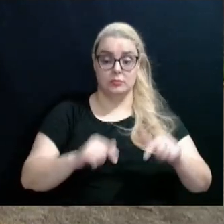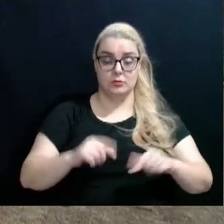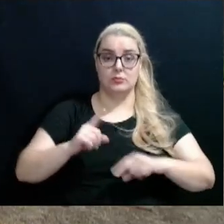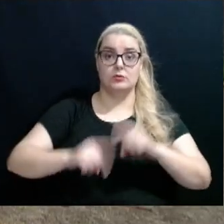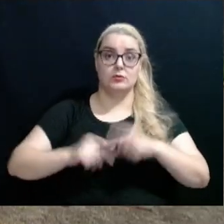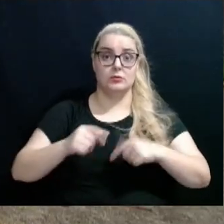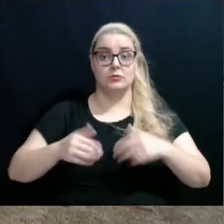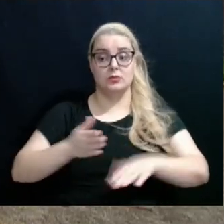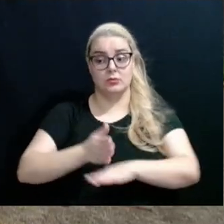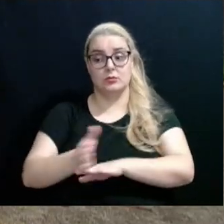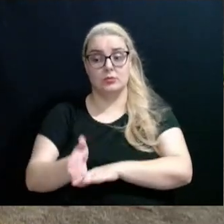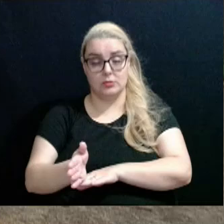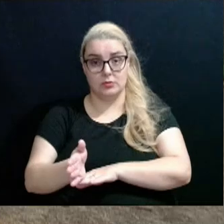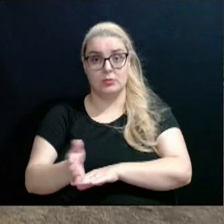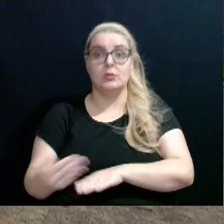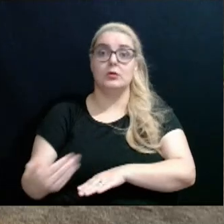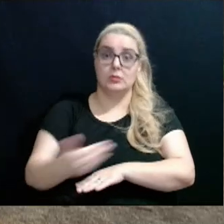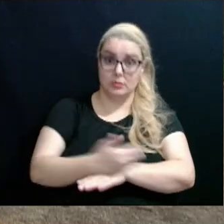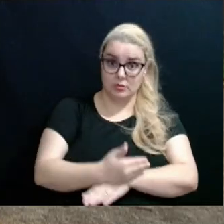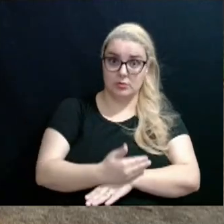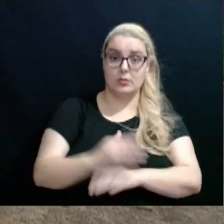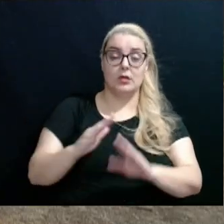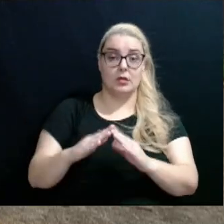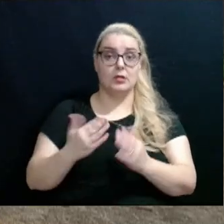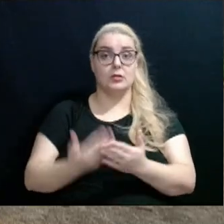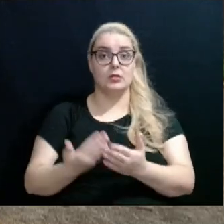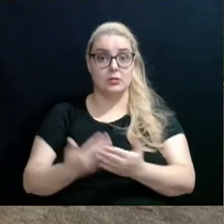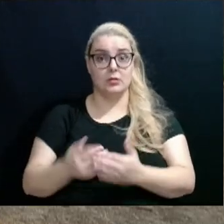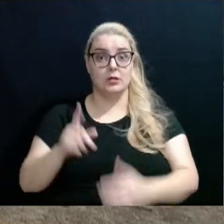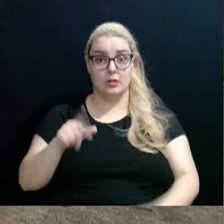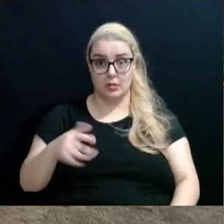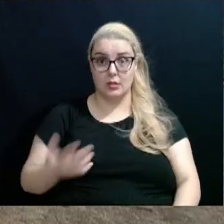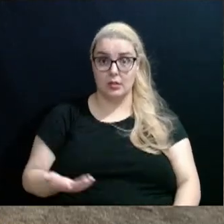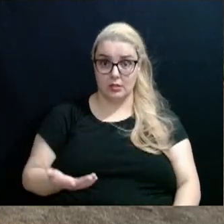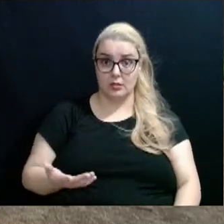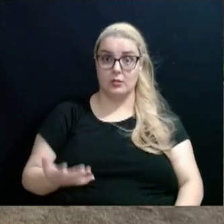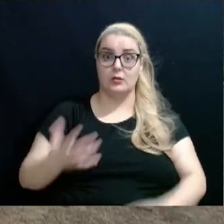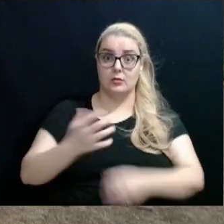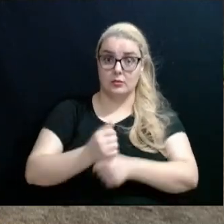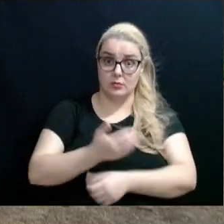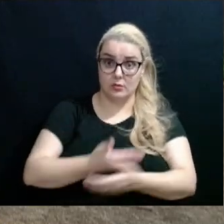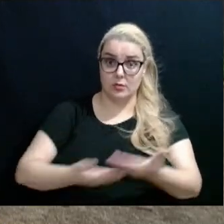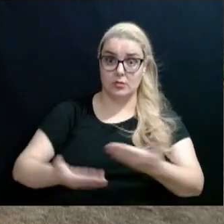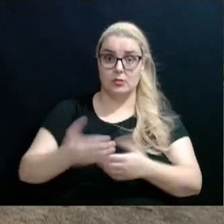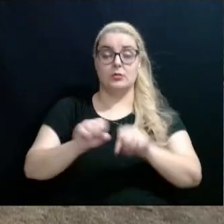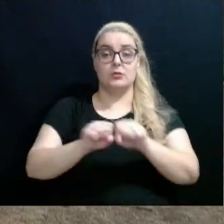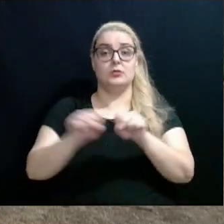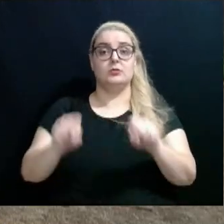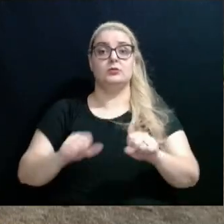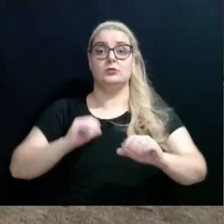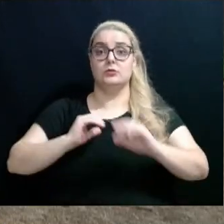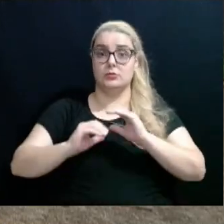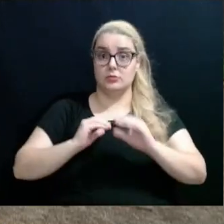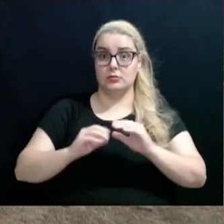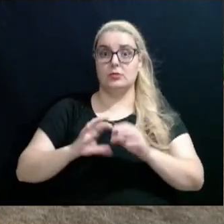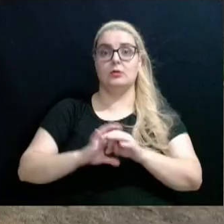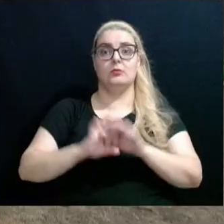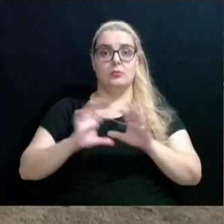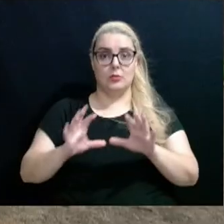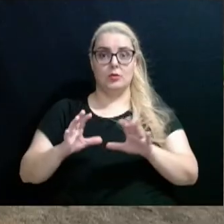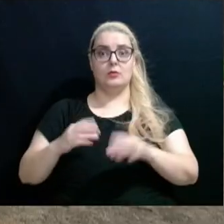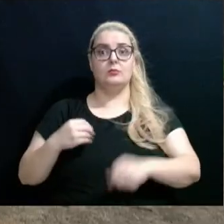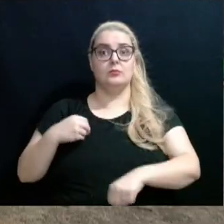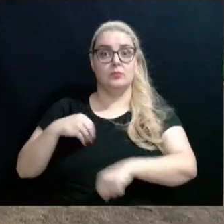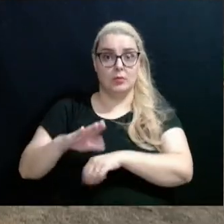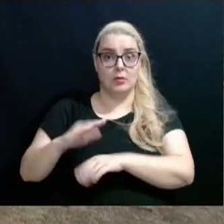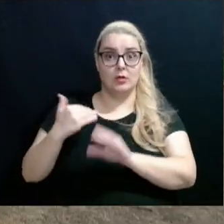entradas, também nas saídas das escolas, sejam integrados a um sistema de comunicação que permite o envio de